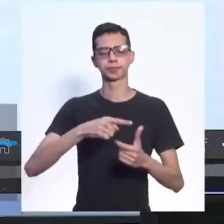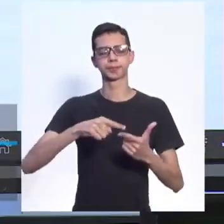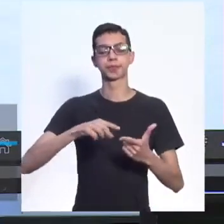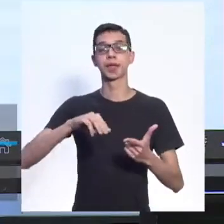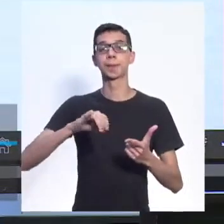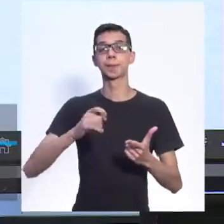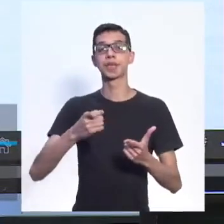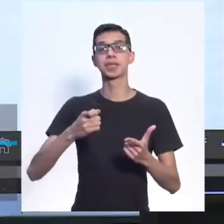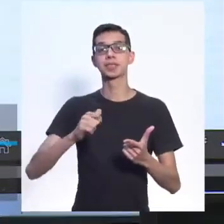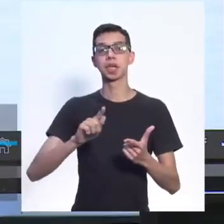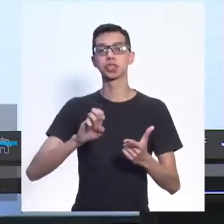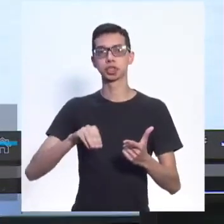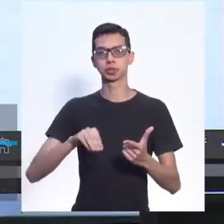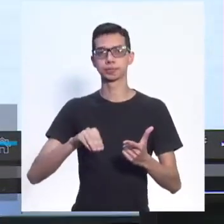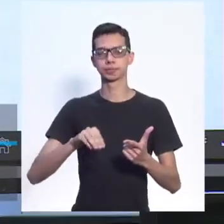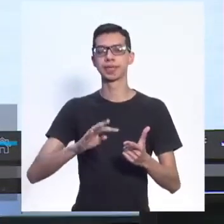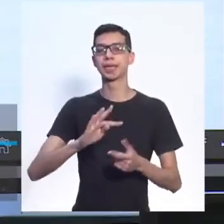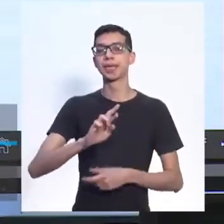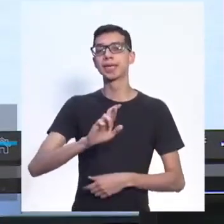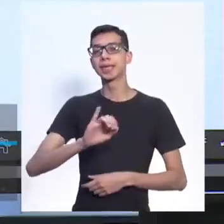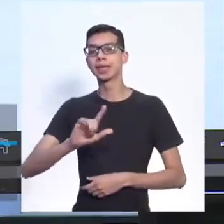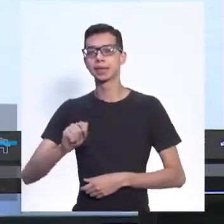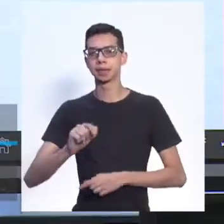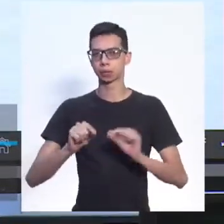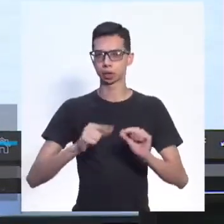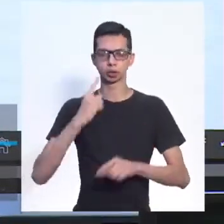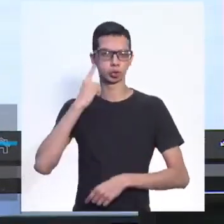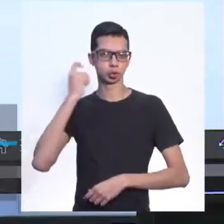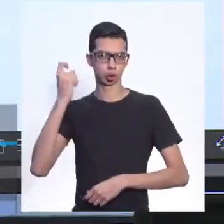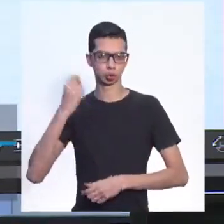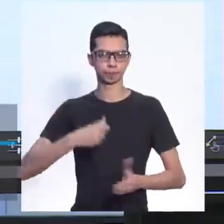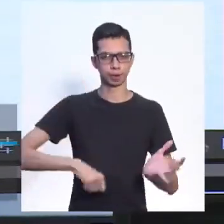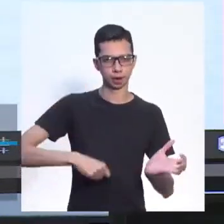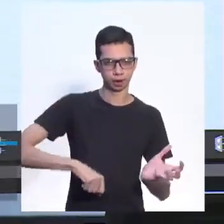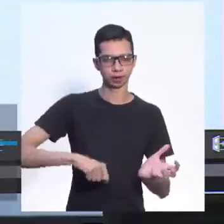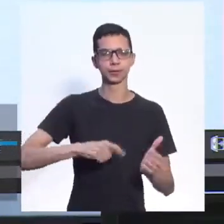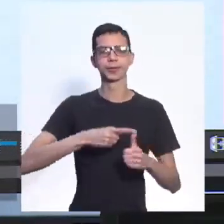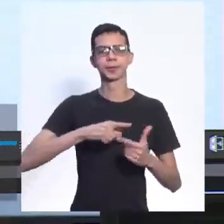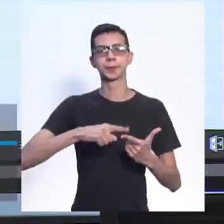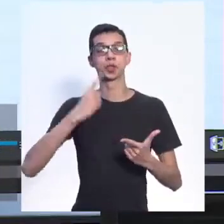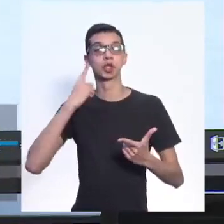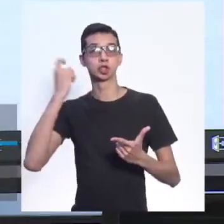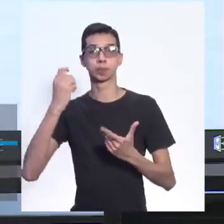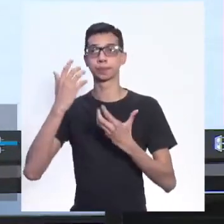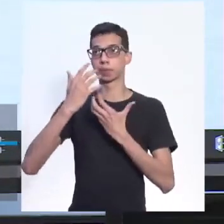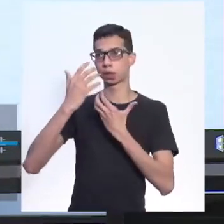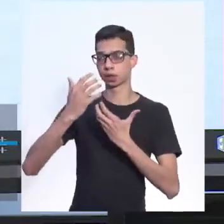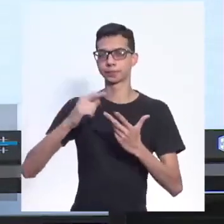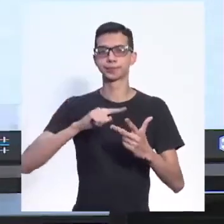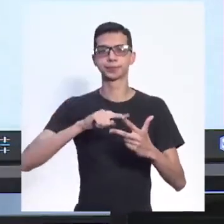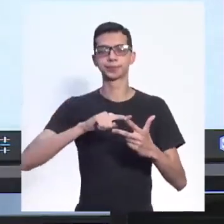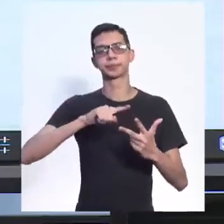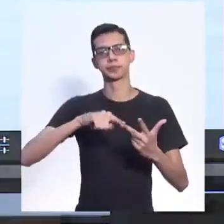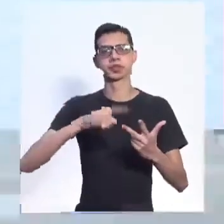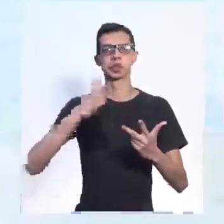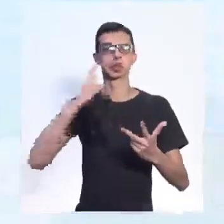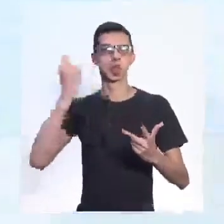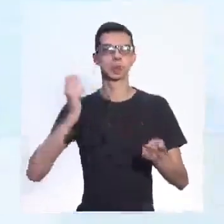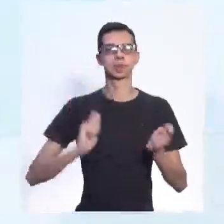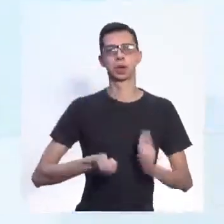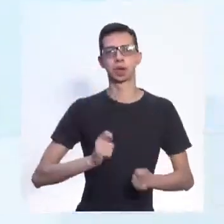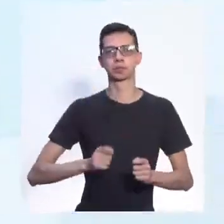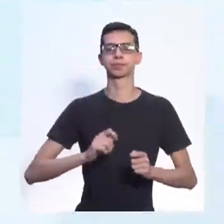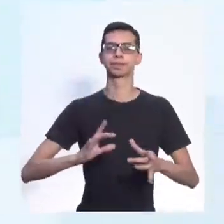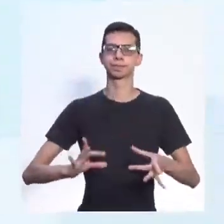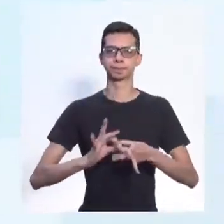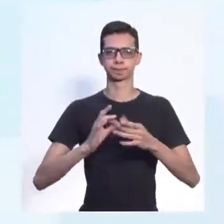junção de todas essas trilhas que foram gravadas em separado. Ok? Vamos lá. Então, nós temos aí o editor. O que o editor faz? Ele é